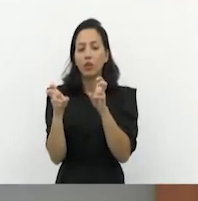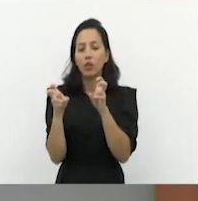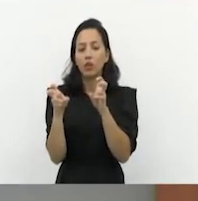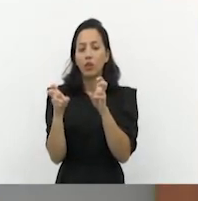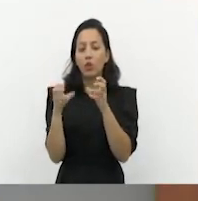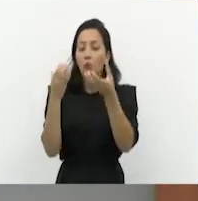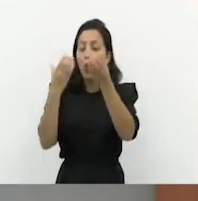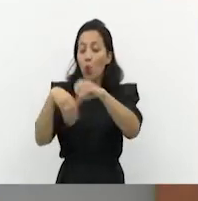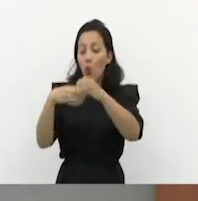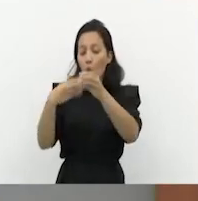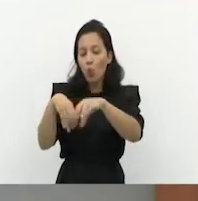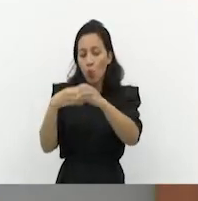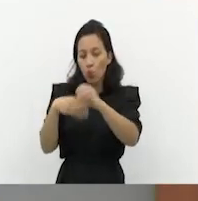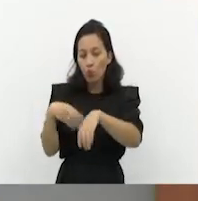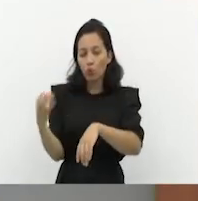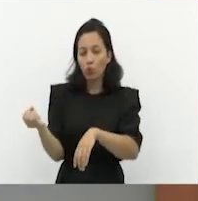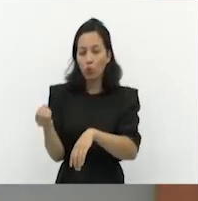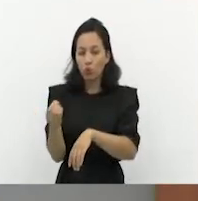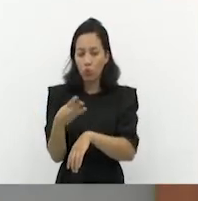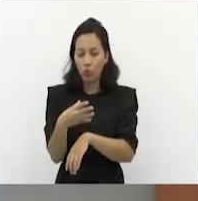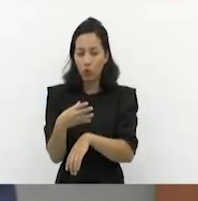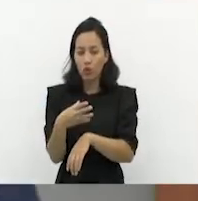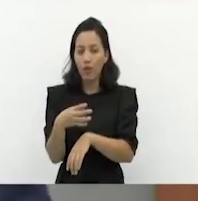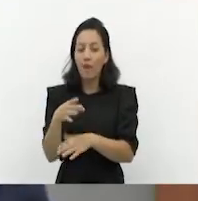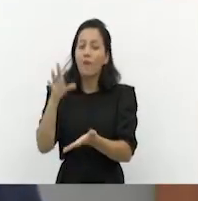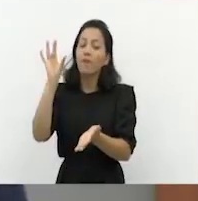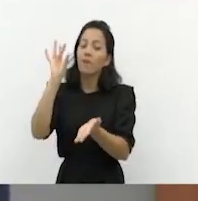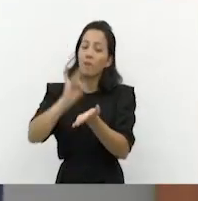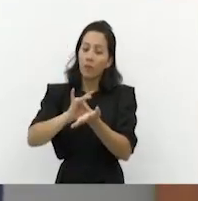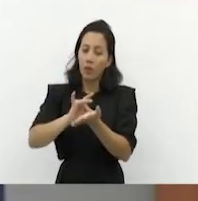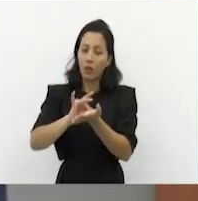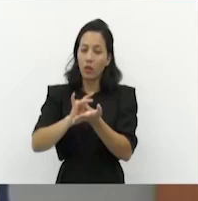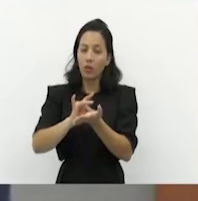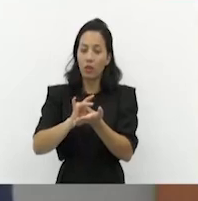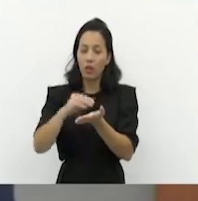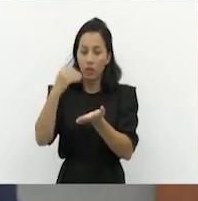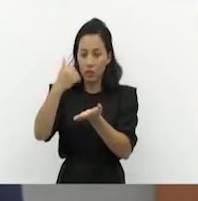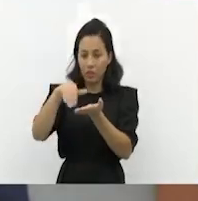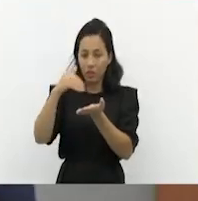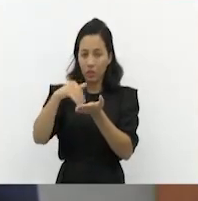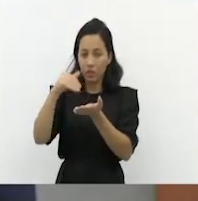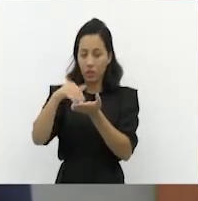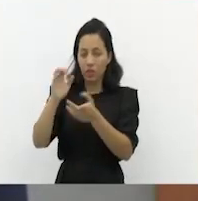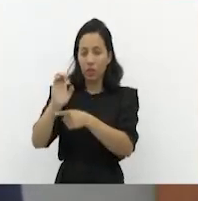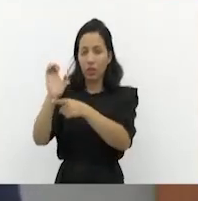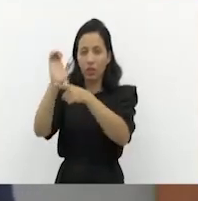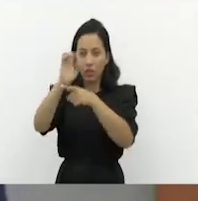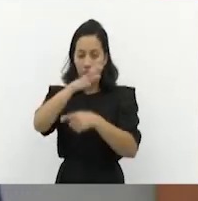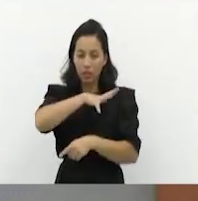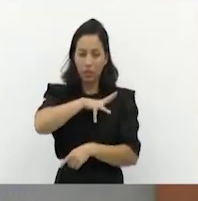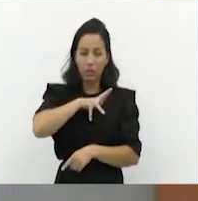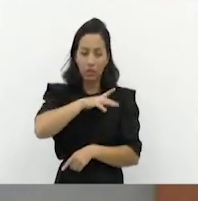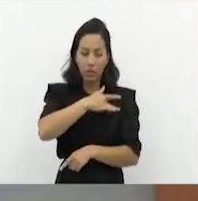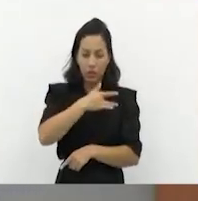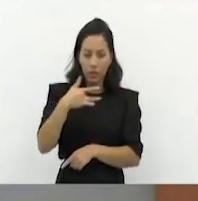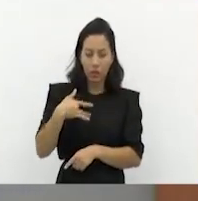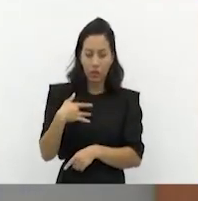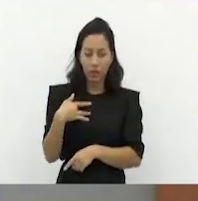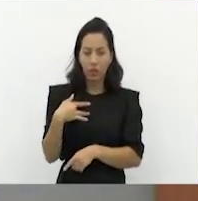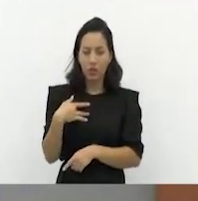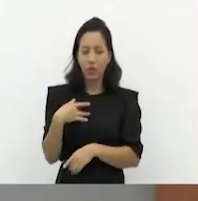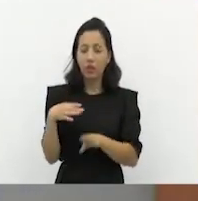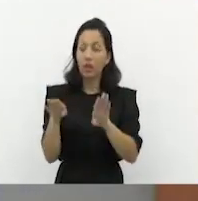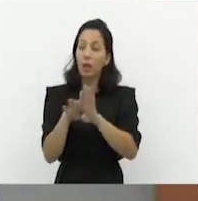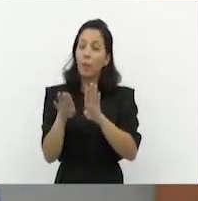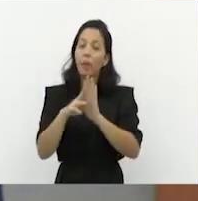concurso público para provimento de cargos efetivos na Secretaria de Estado de Saúde e do termo de